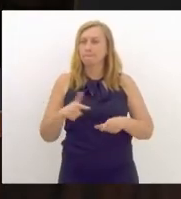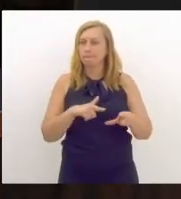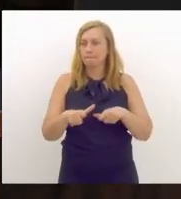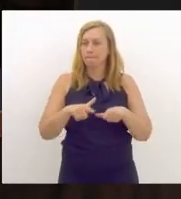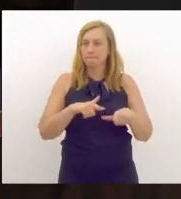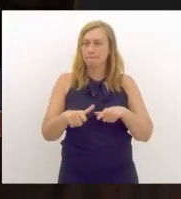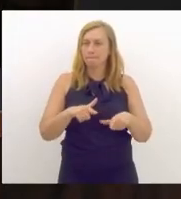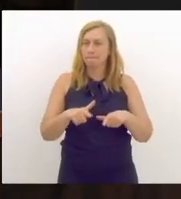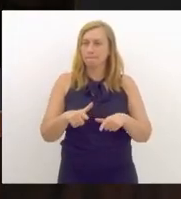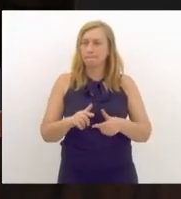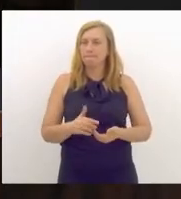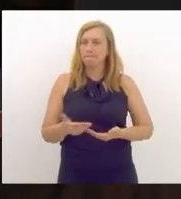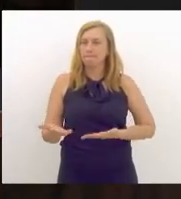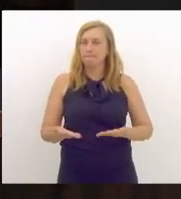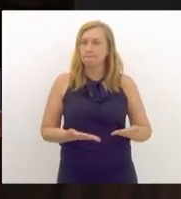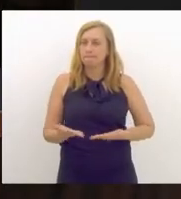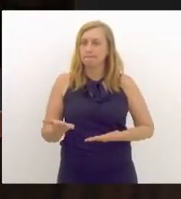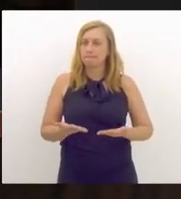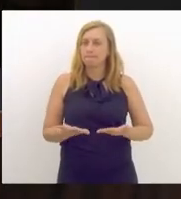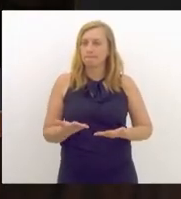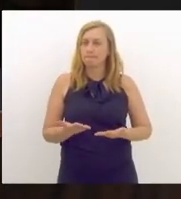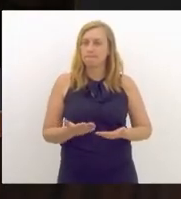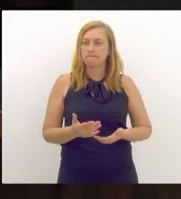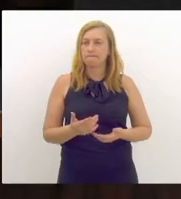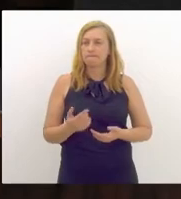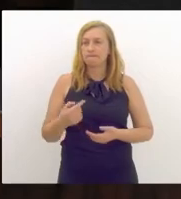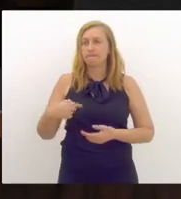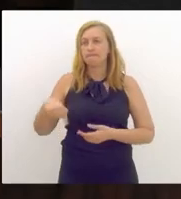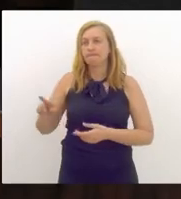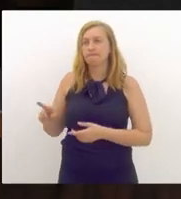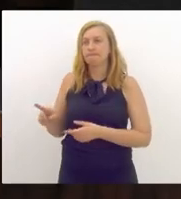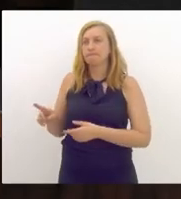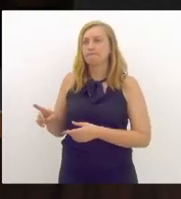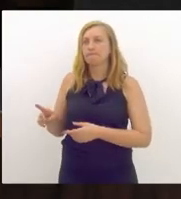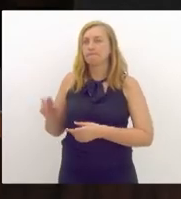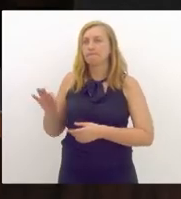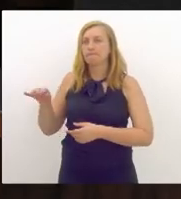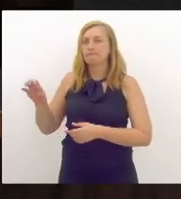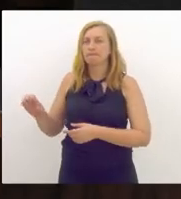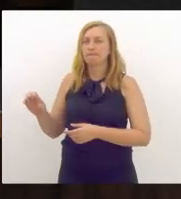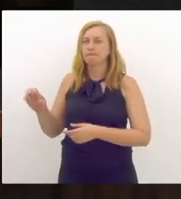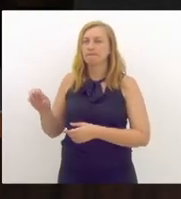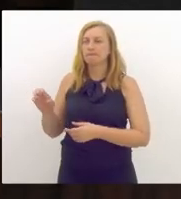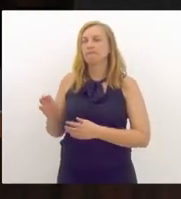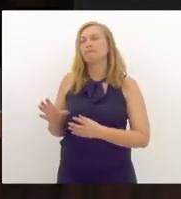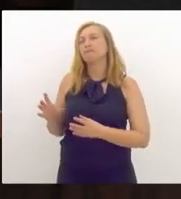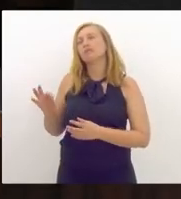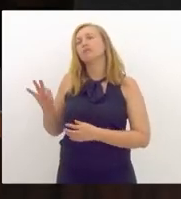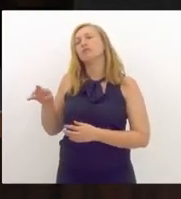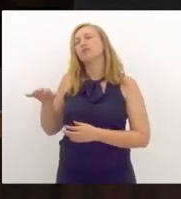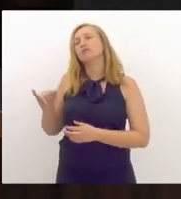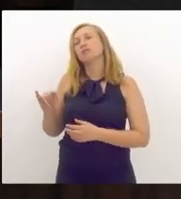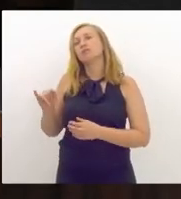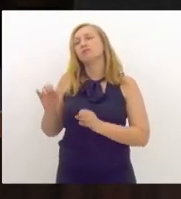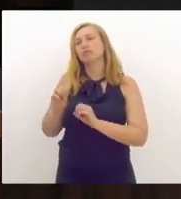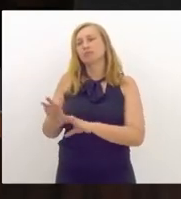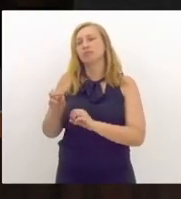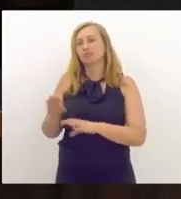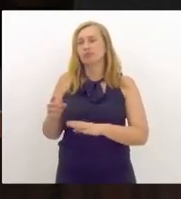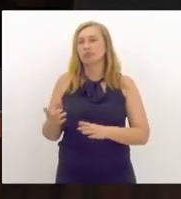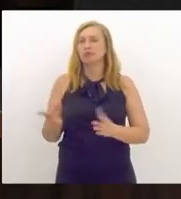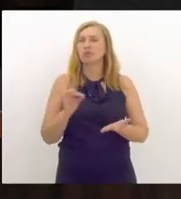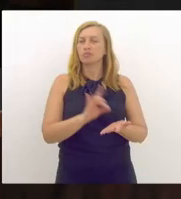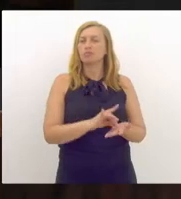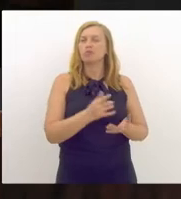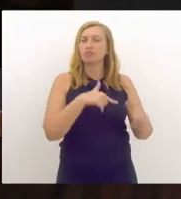no serviço doméstico e vou trabalhar como a gente comunitária de habitação né E essa é uma realidade eu trabalhei